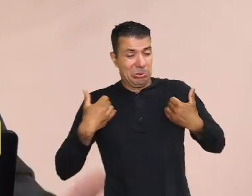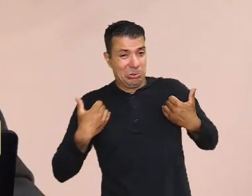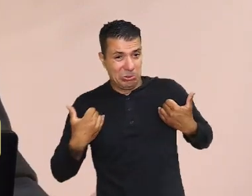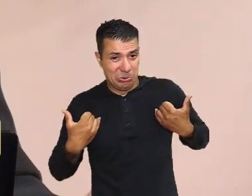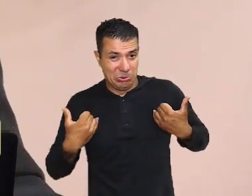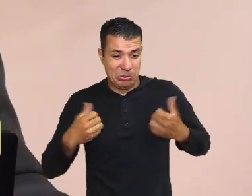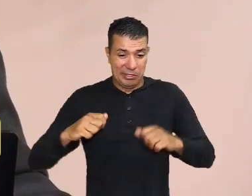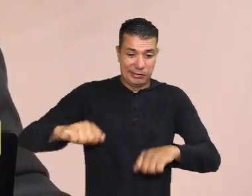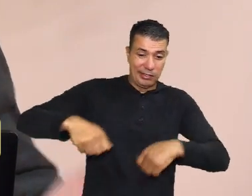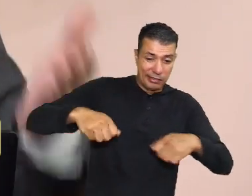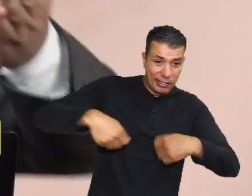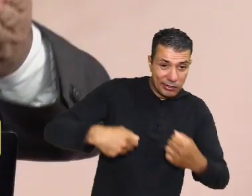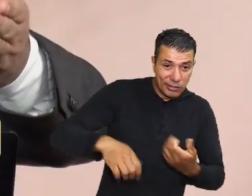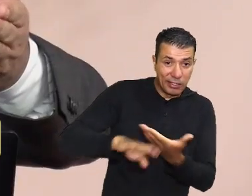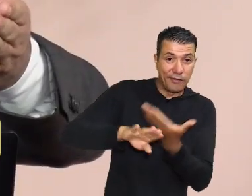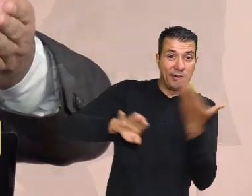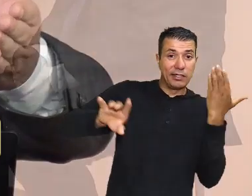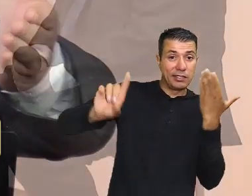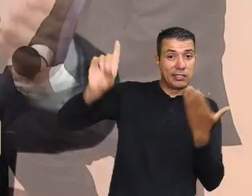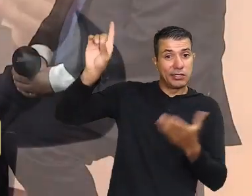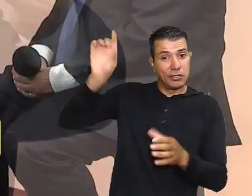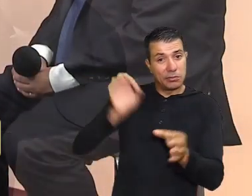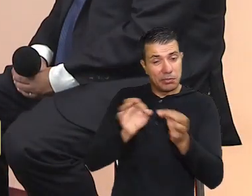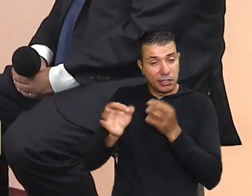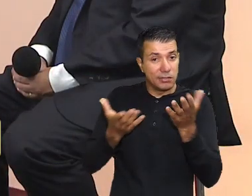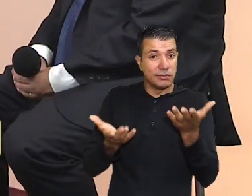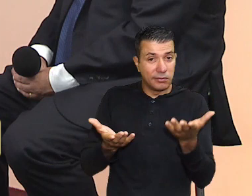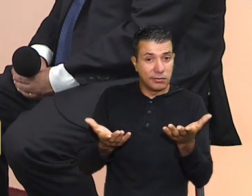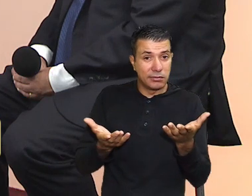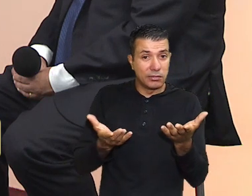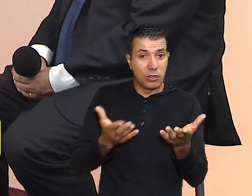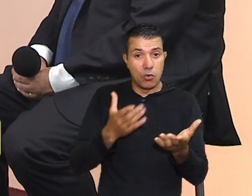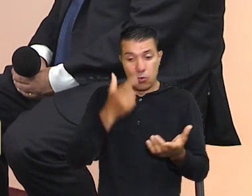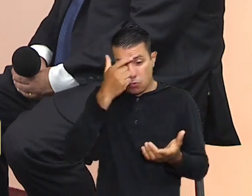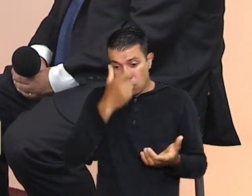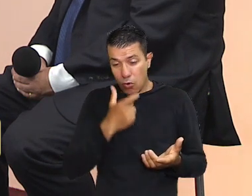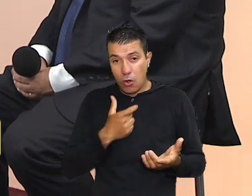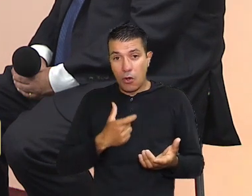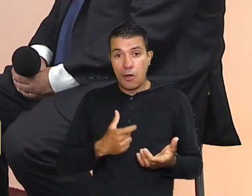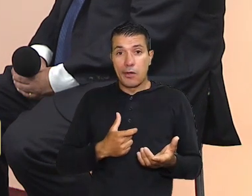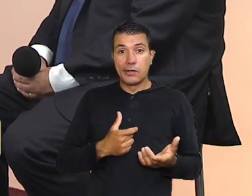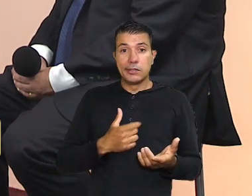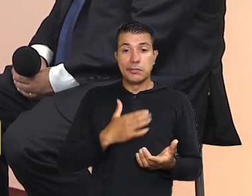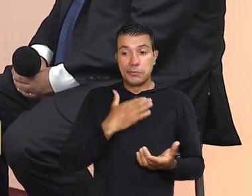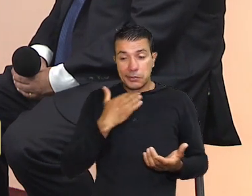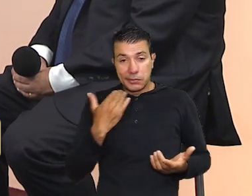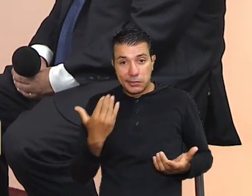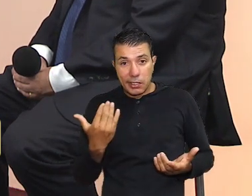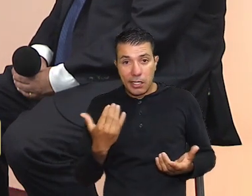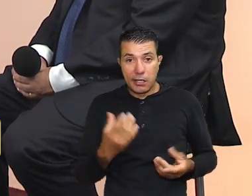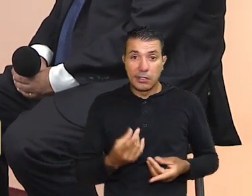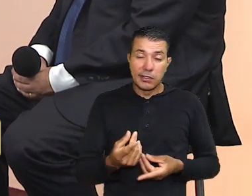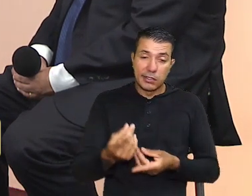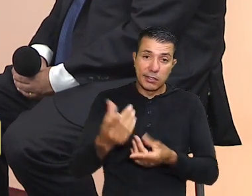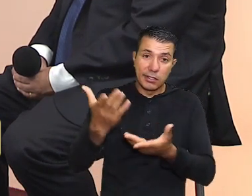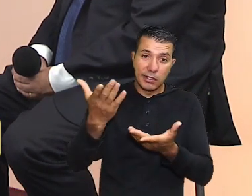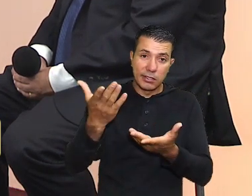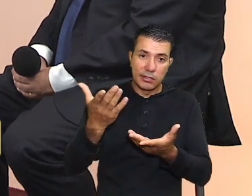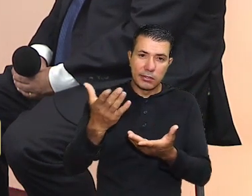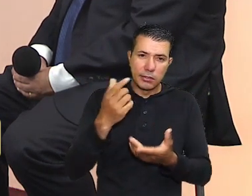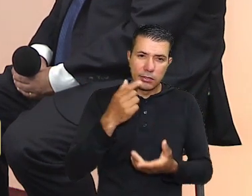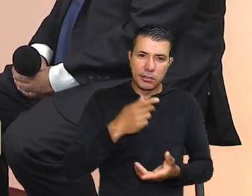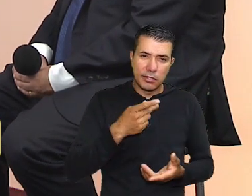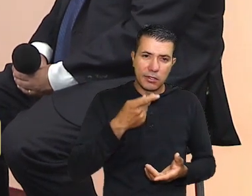nos afastar do plano de Deus, é que o homem se torne mortal e viva por ele a eternidade. Talvez eu